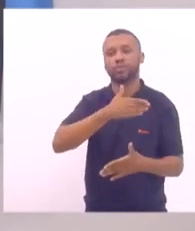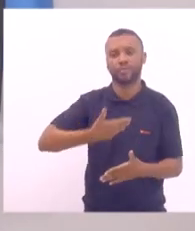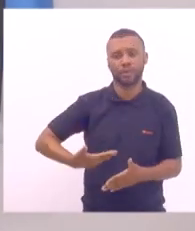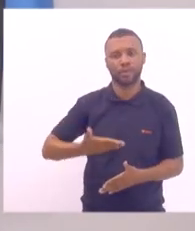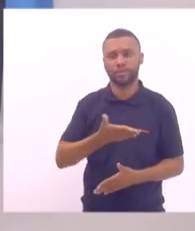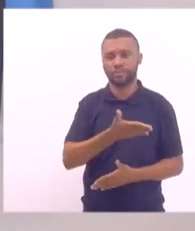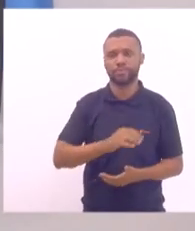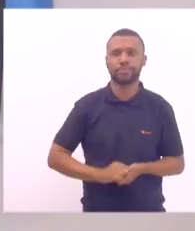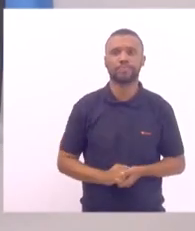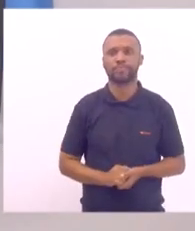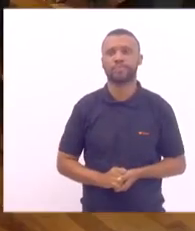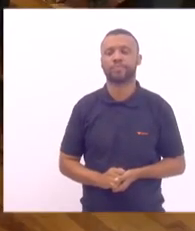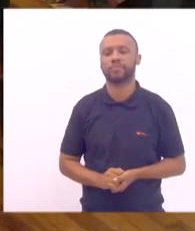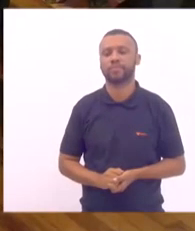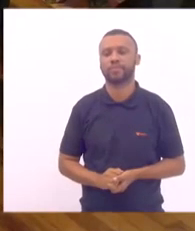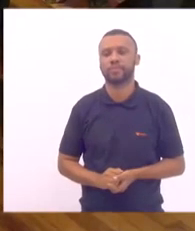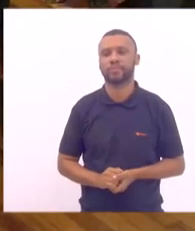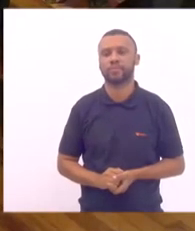Nós estamos.